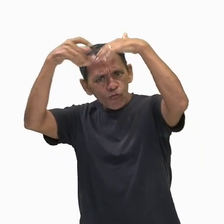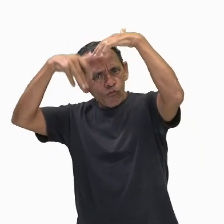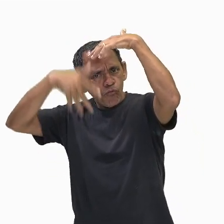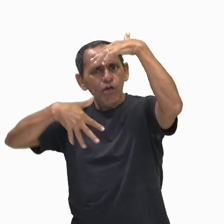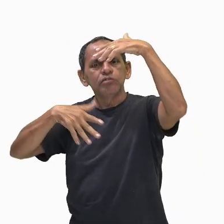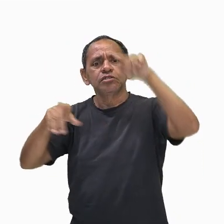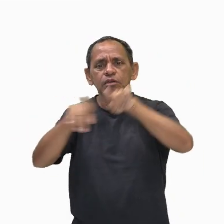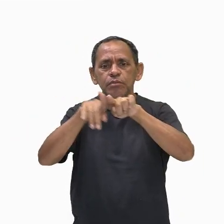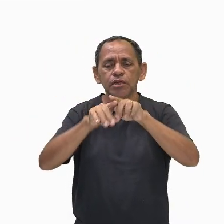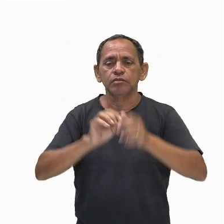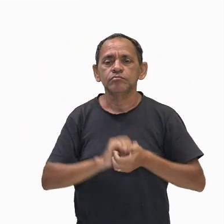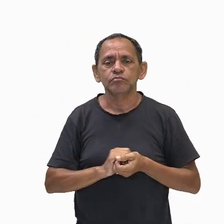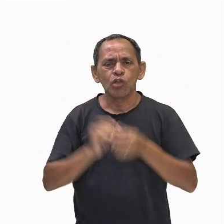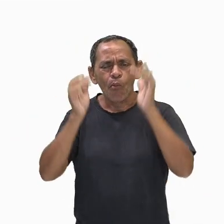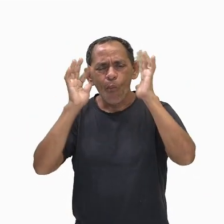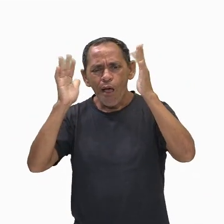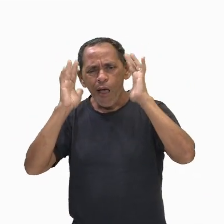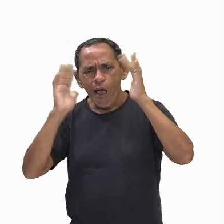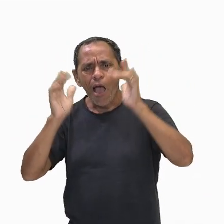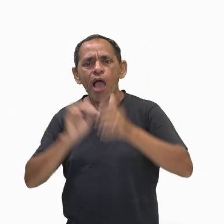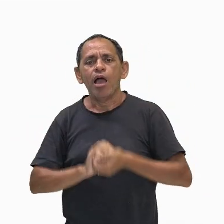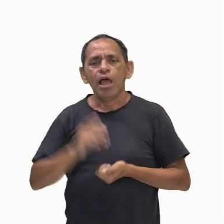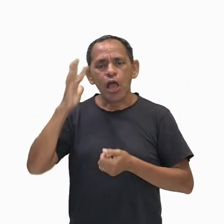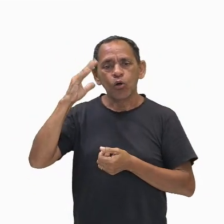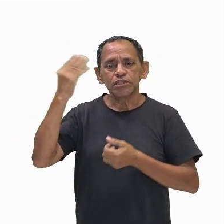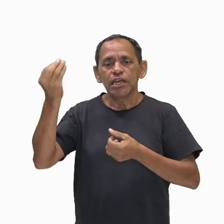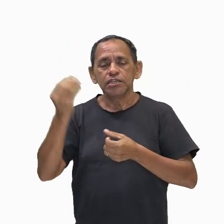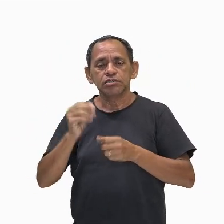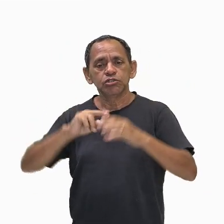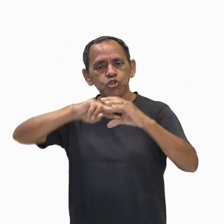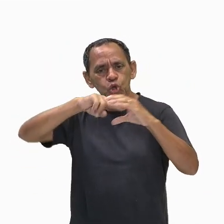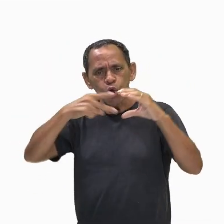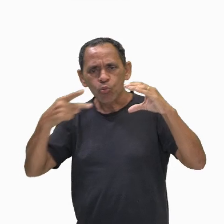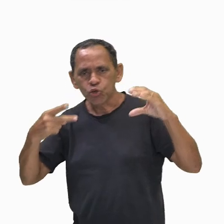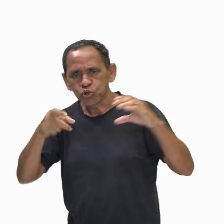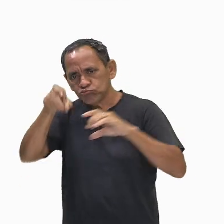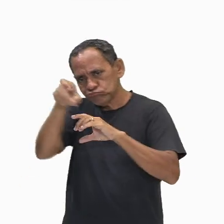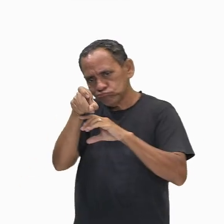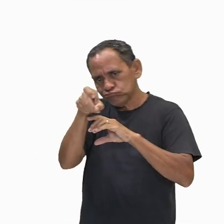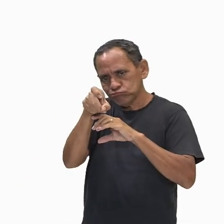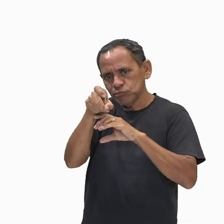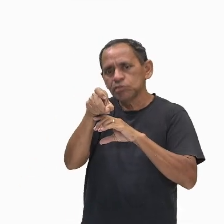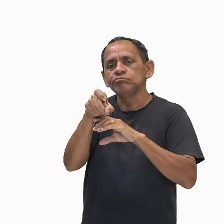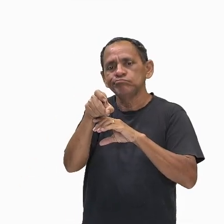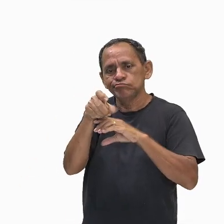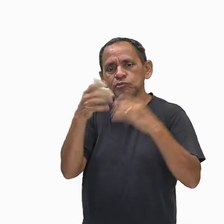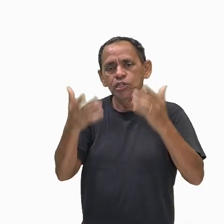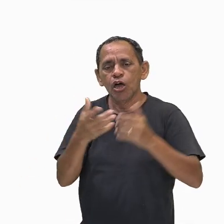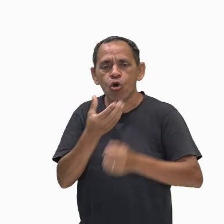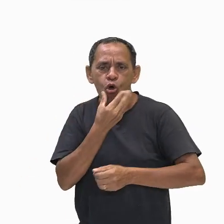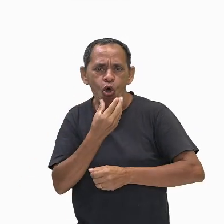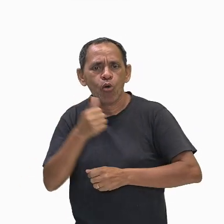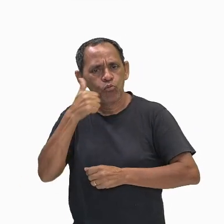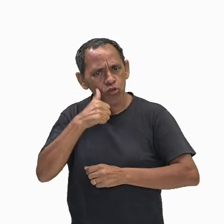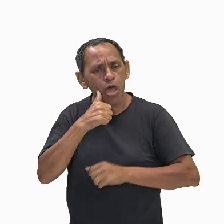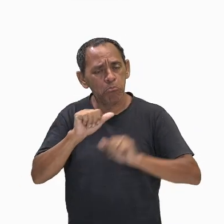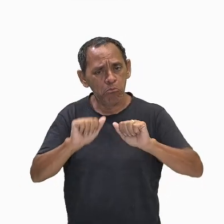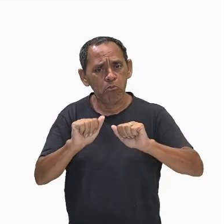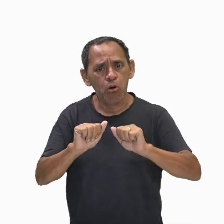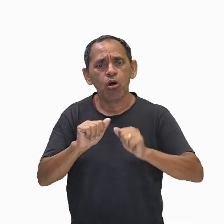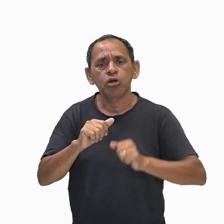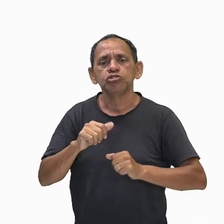Ela acomete exatamente no cromossomo X, então tanto o homem quanto a mulher pode